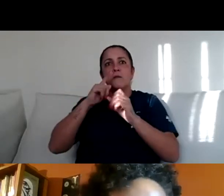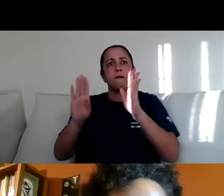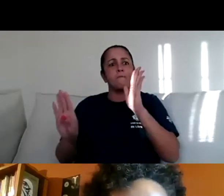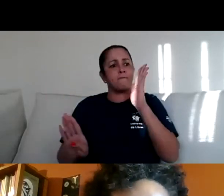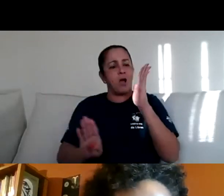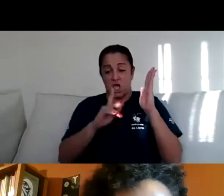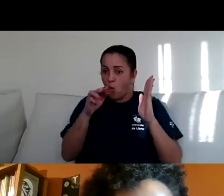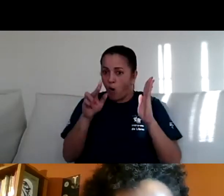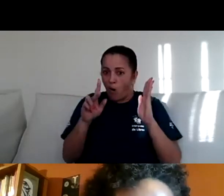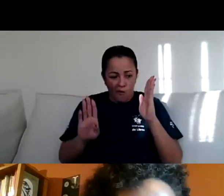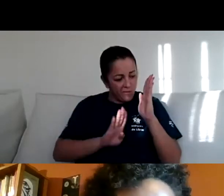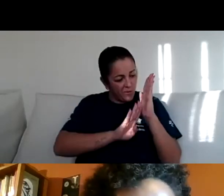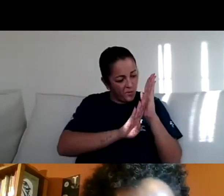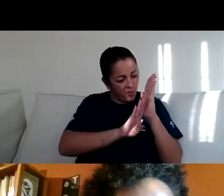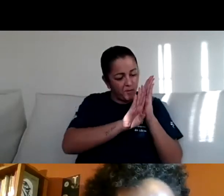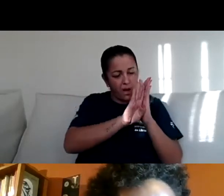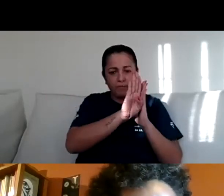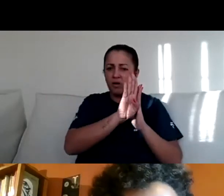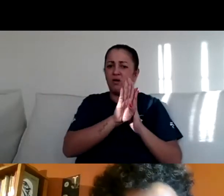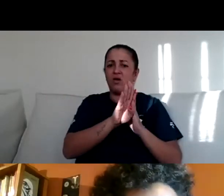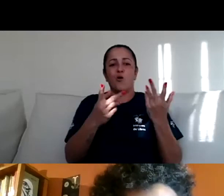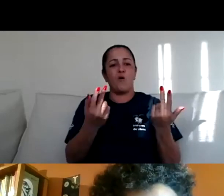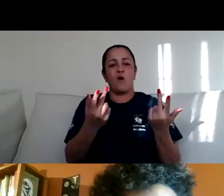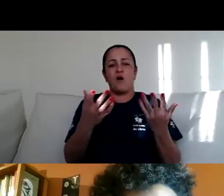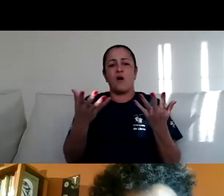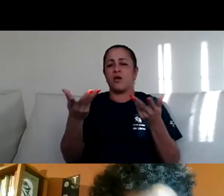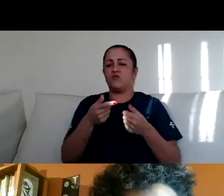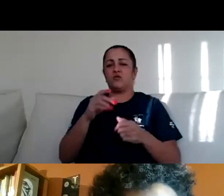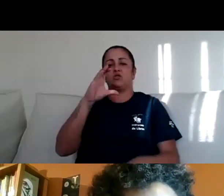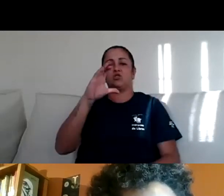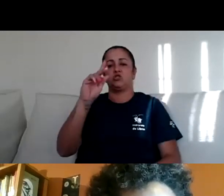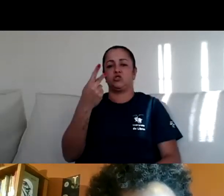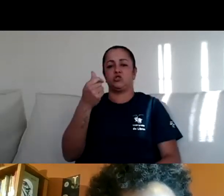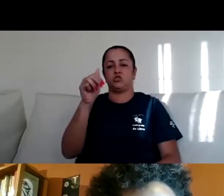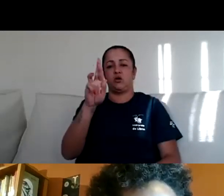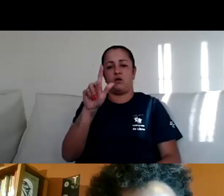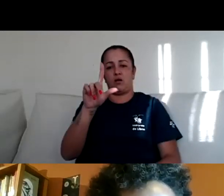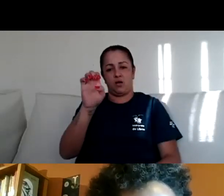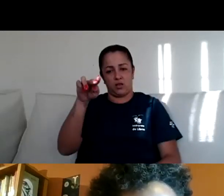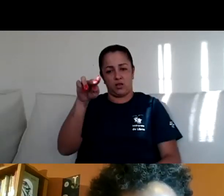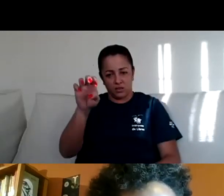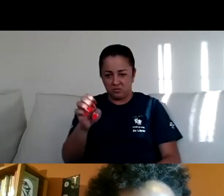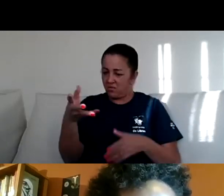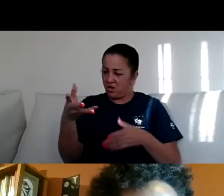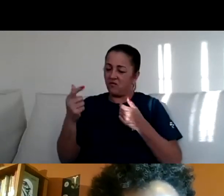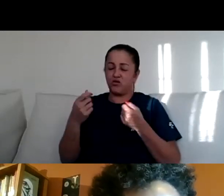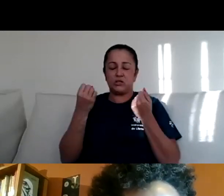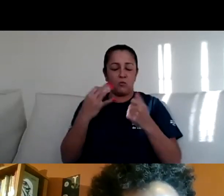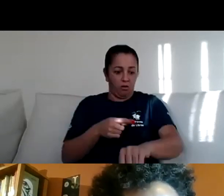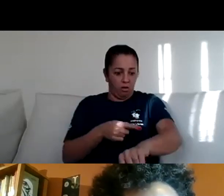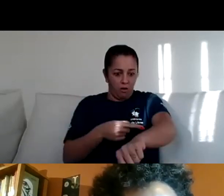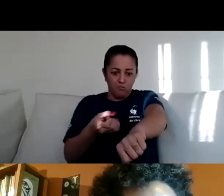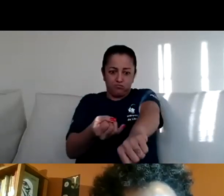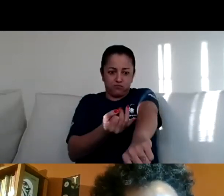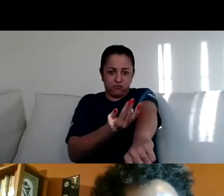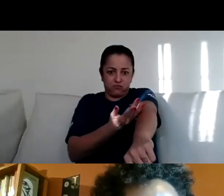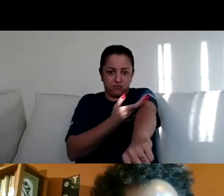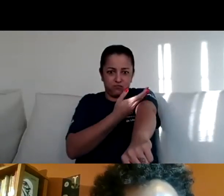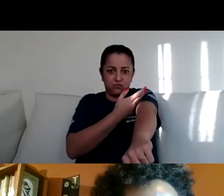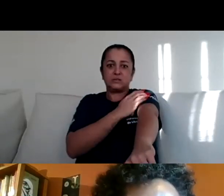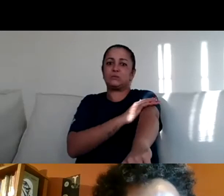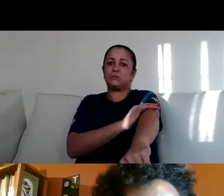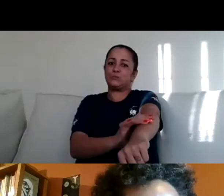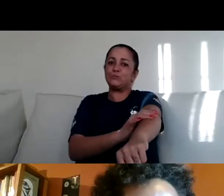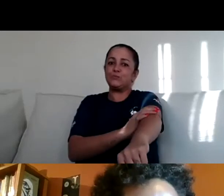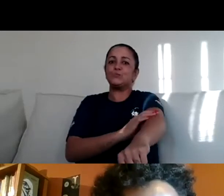como esse relato maravilhoso que a Charlene fez para a gente, emocionante. Fiquei aqui arrepiada, te ouvindo